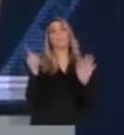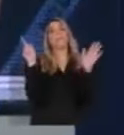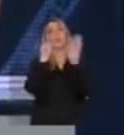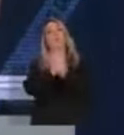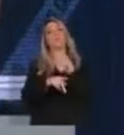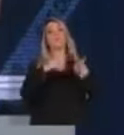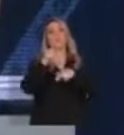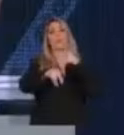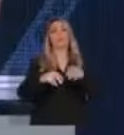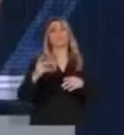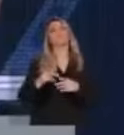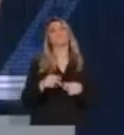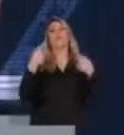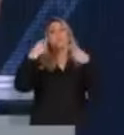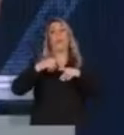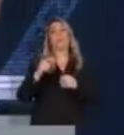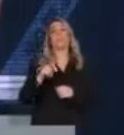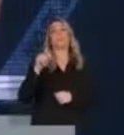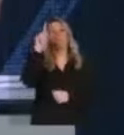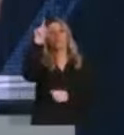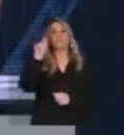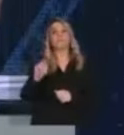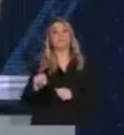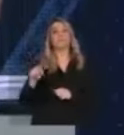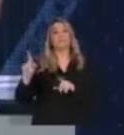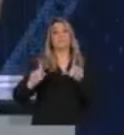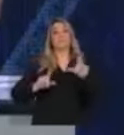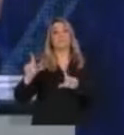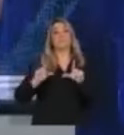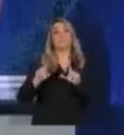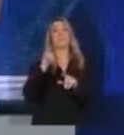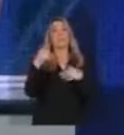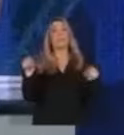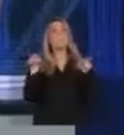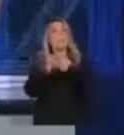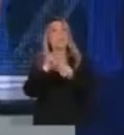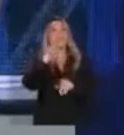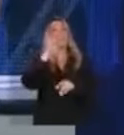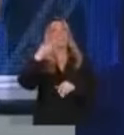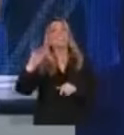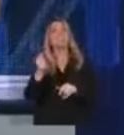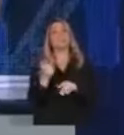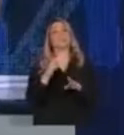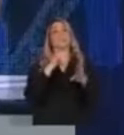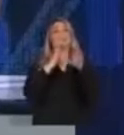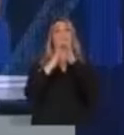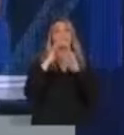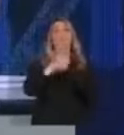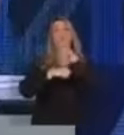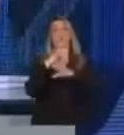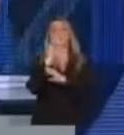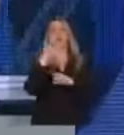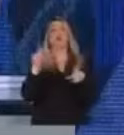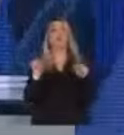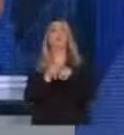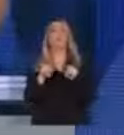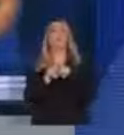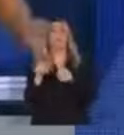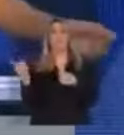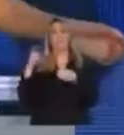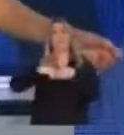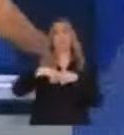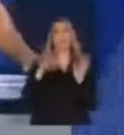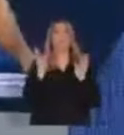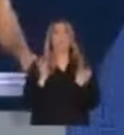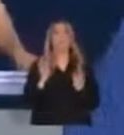população debate Rede TV eleições 2016 em parceria com a revista Veja o portal w e Facebook volta daqui a pouco já Já teremos